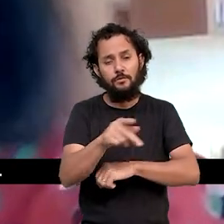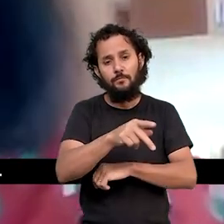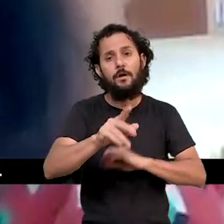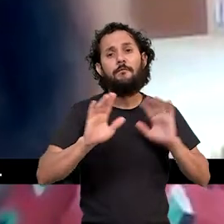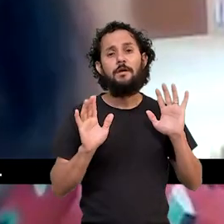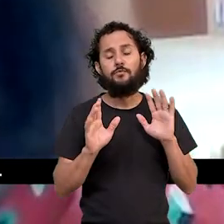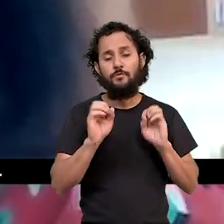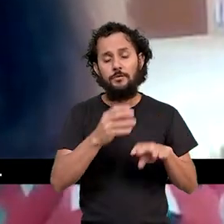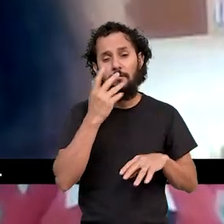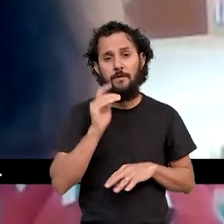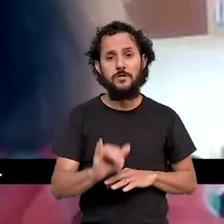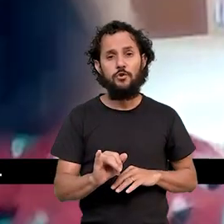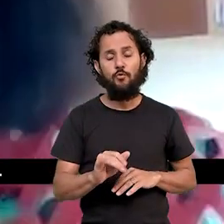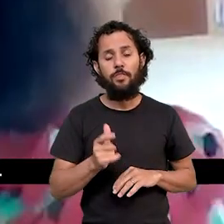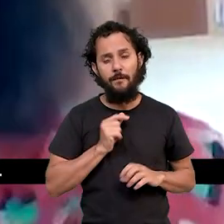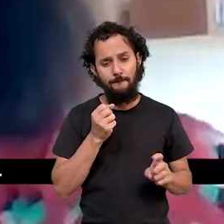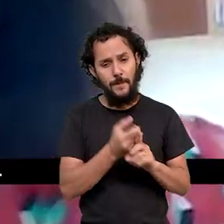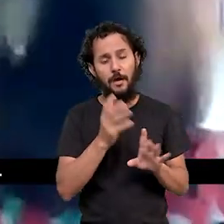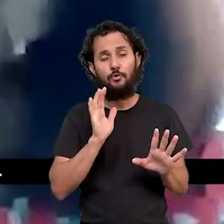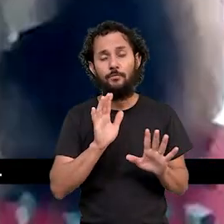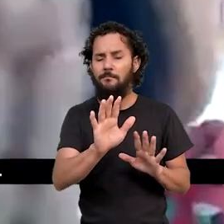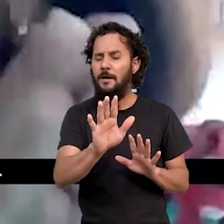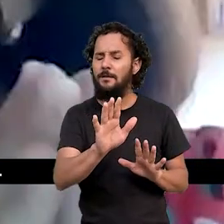na educação infantil.